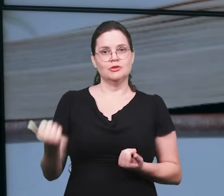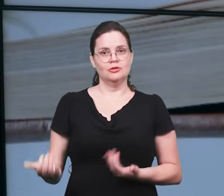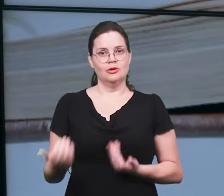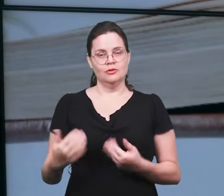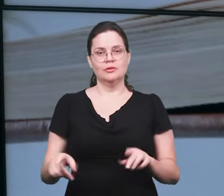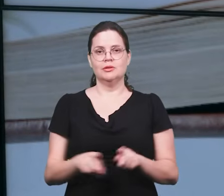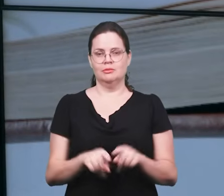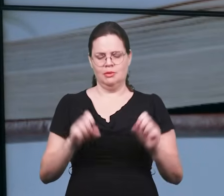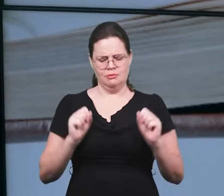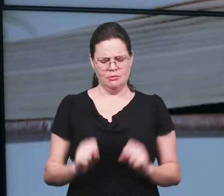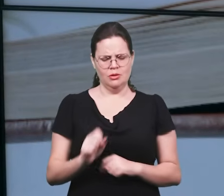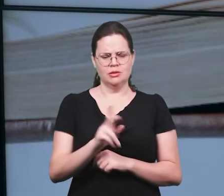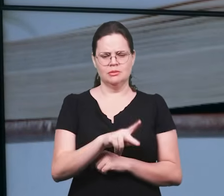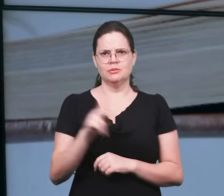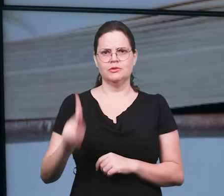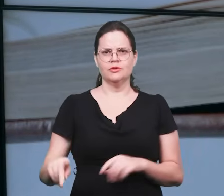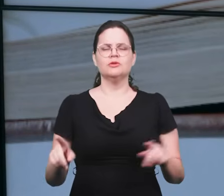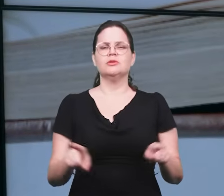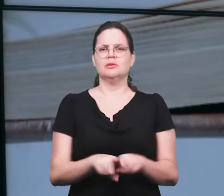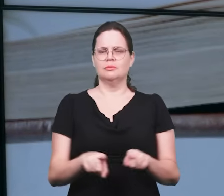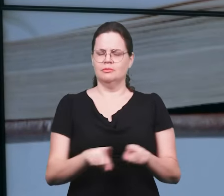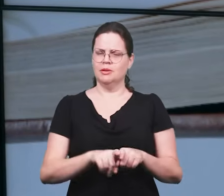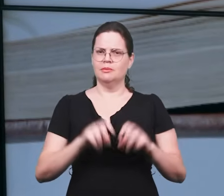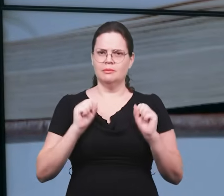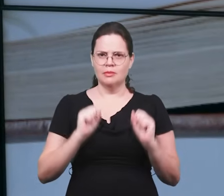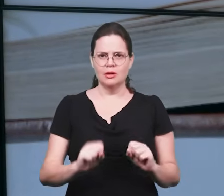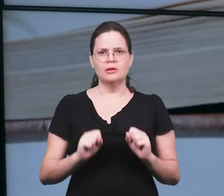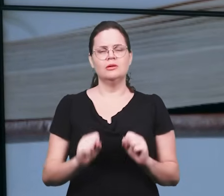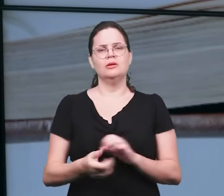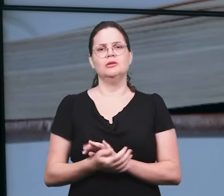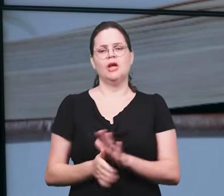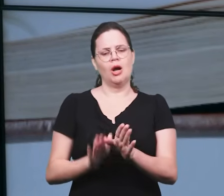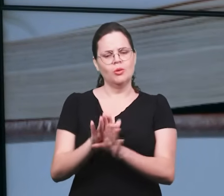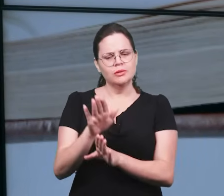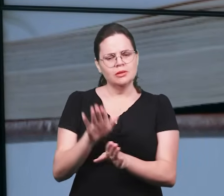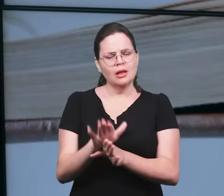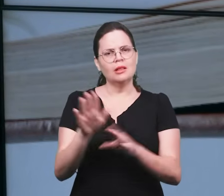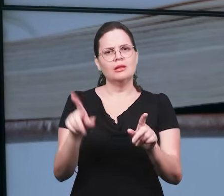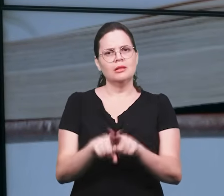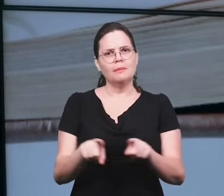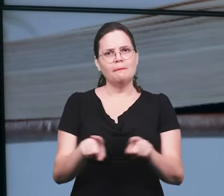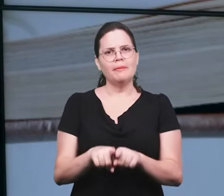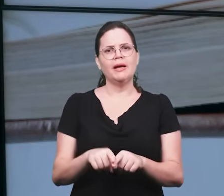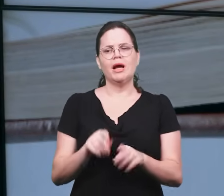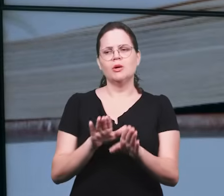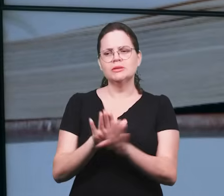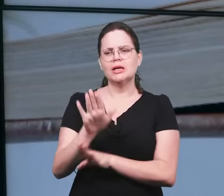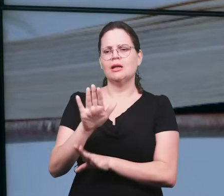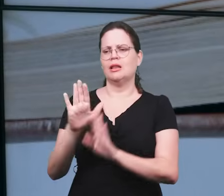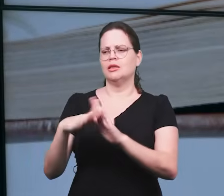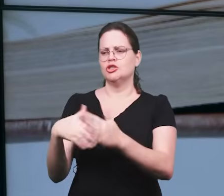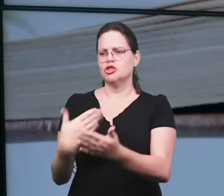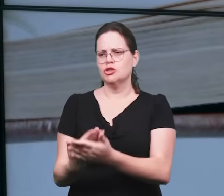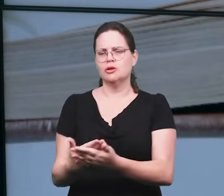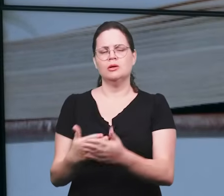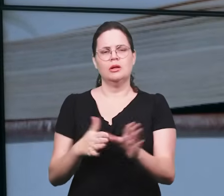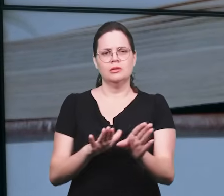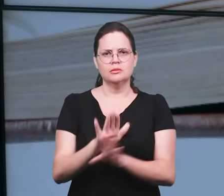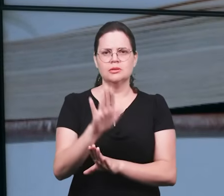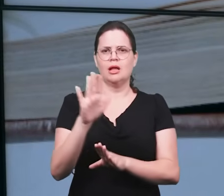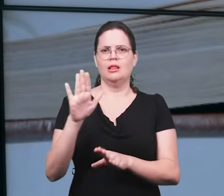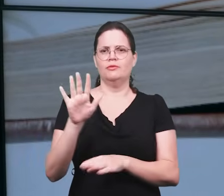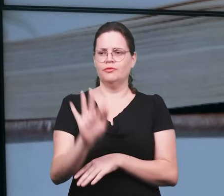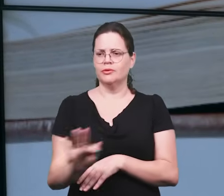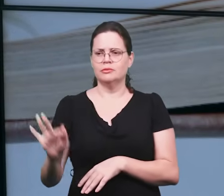ali também podem ser professoras, também podem aconselhar um colega de escola. Isso é a obra de